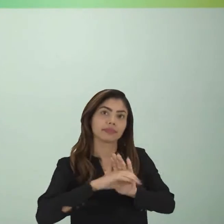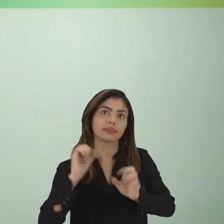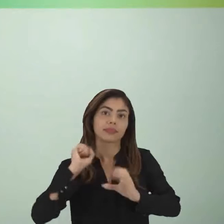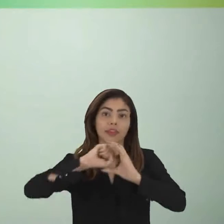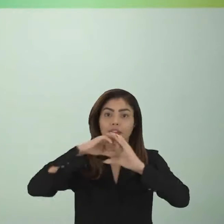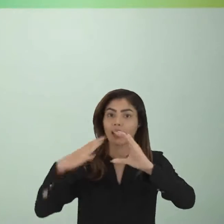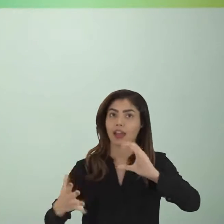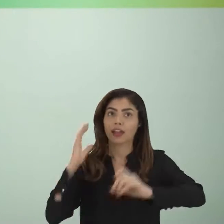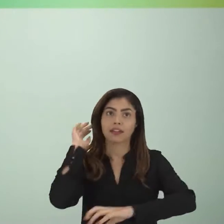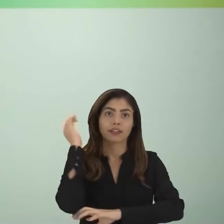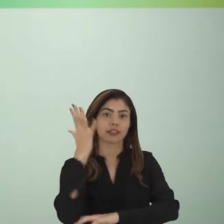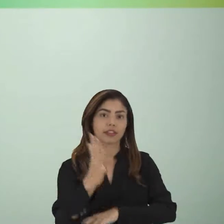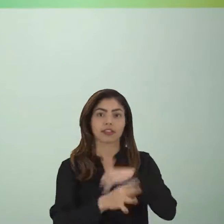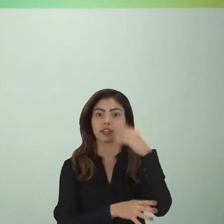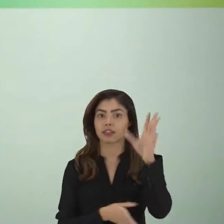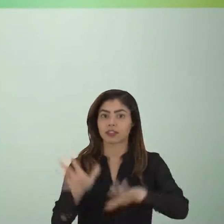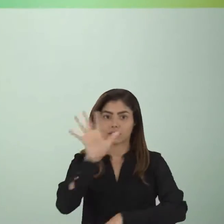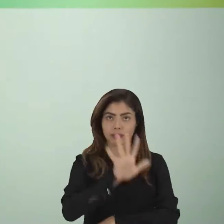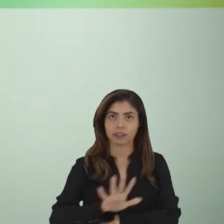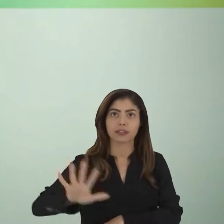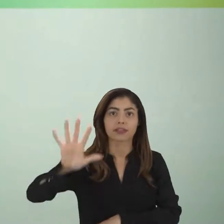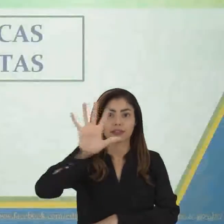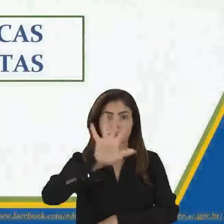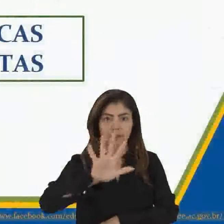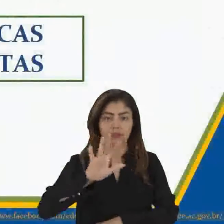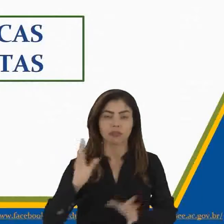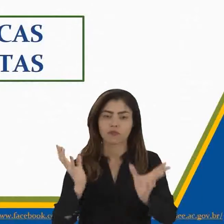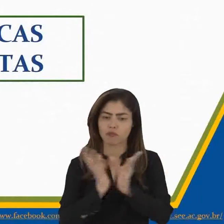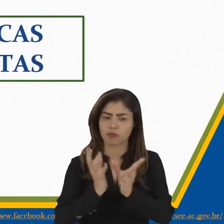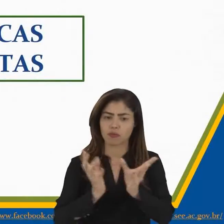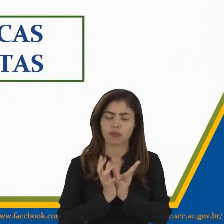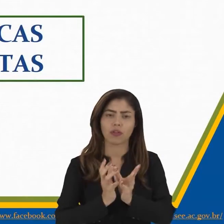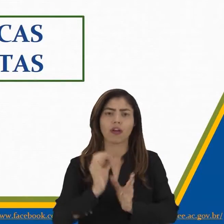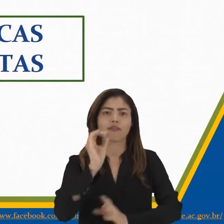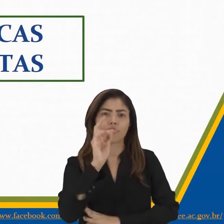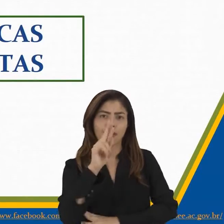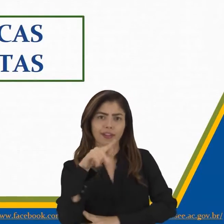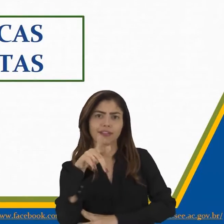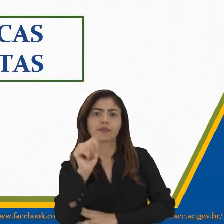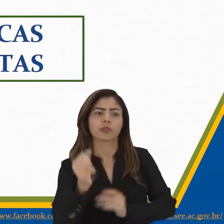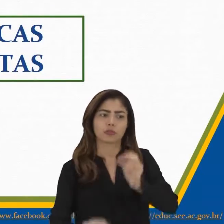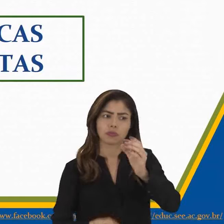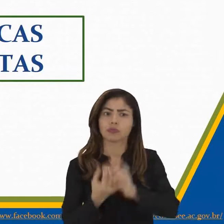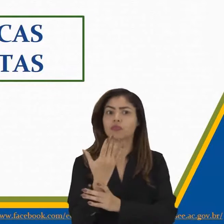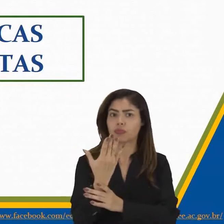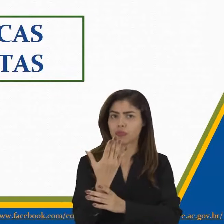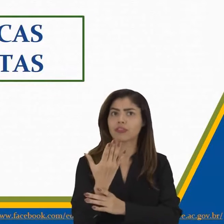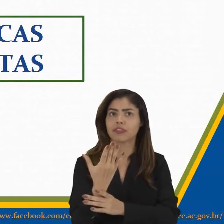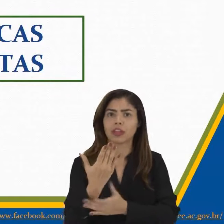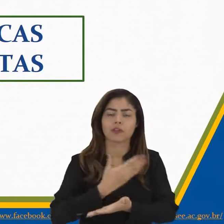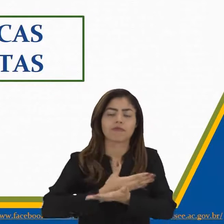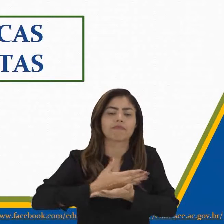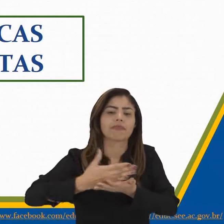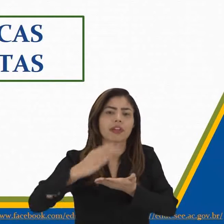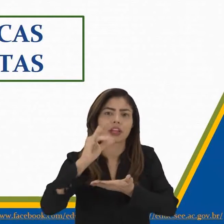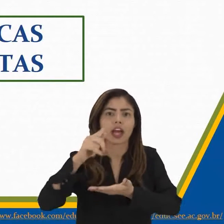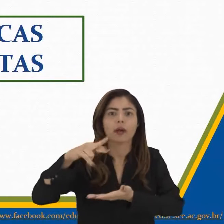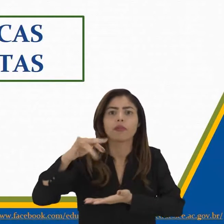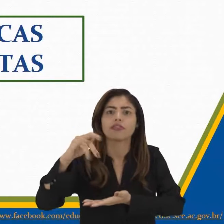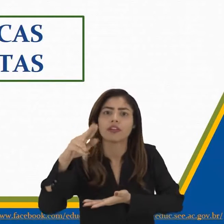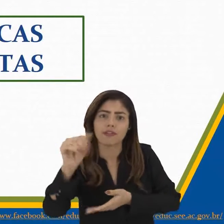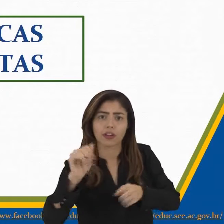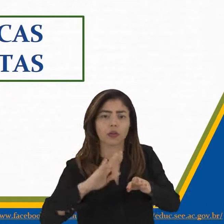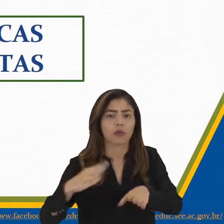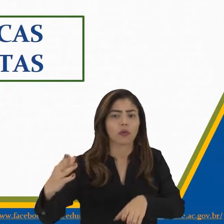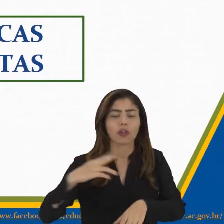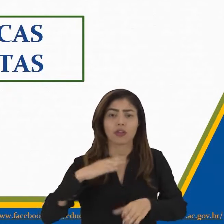as características gerais de um grupo de organismos que surgiu aí desde o Carbonífero, quando